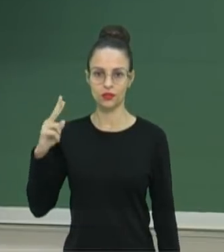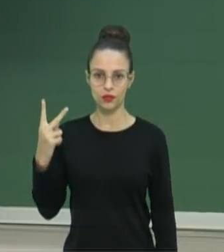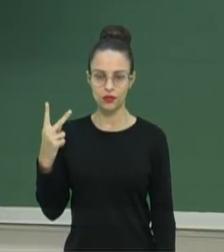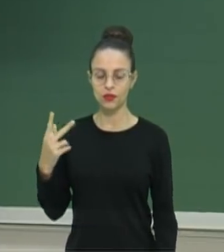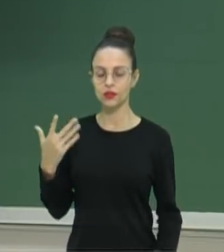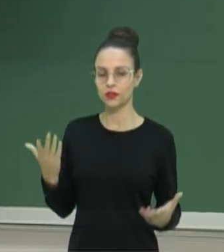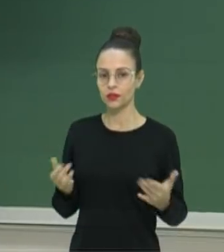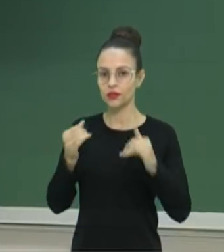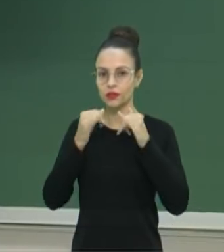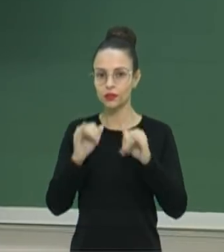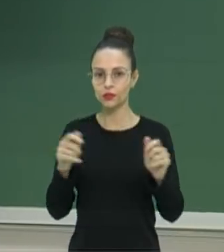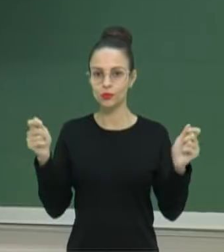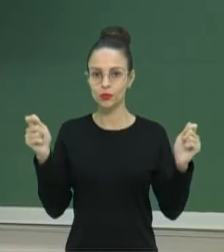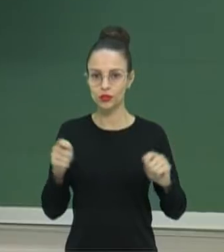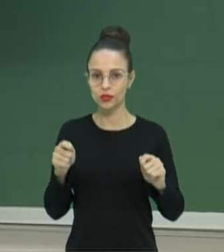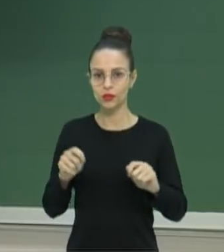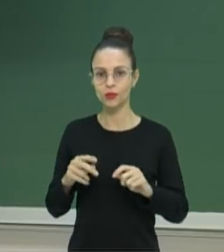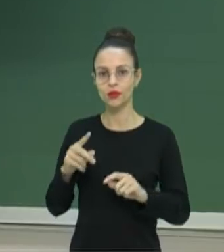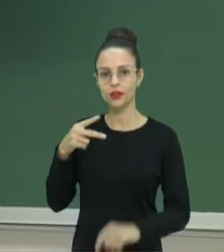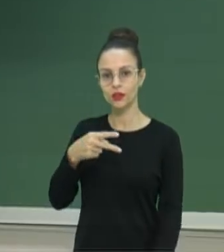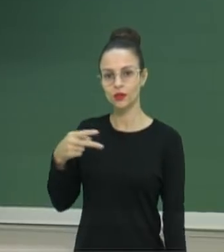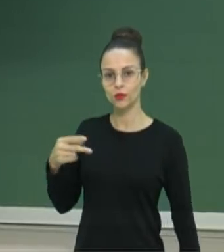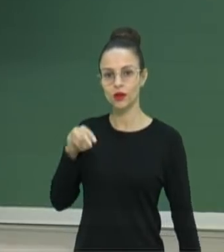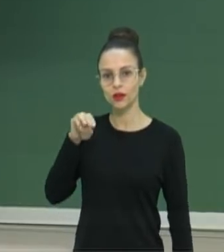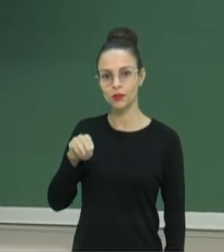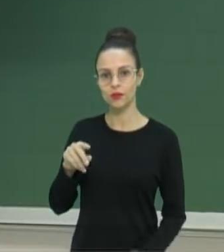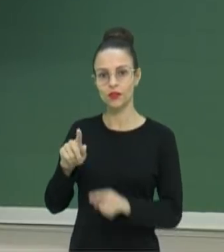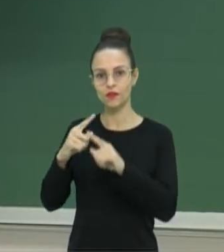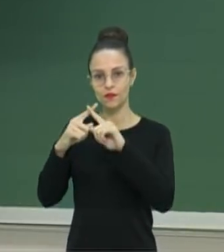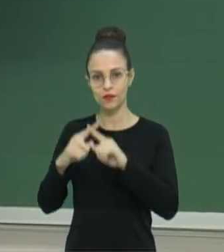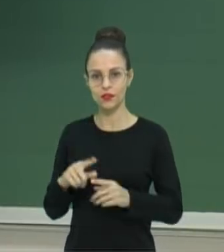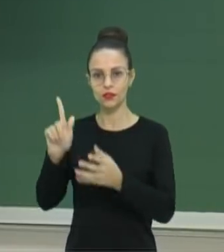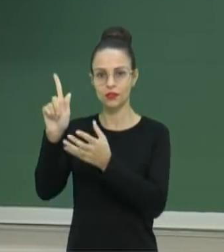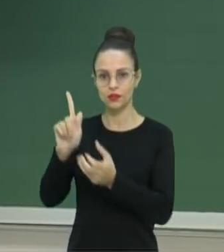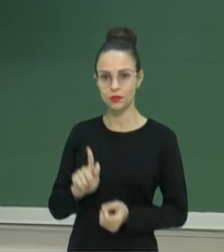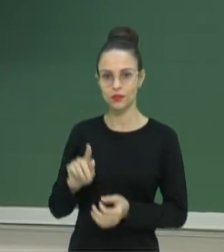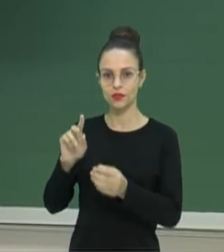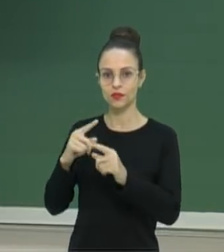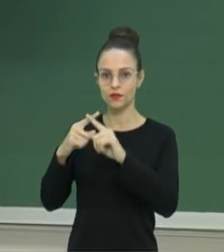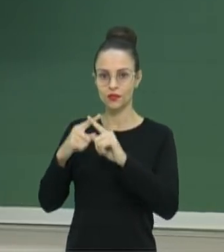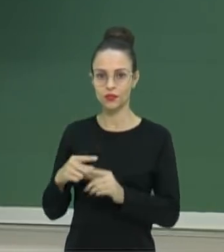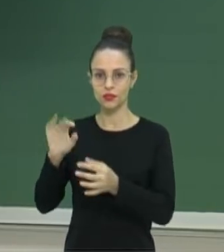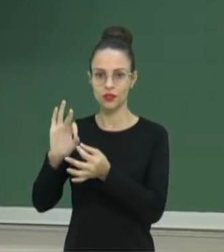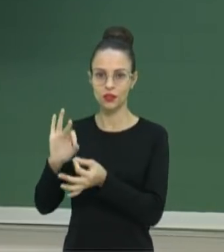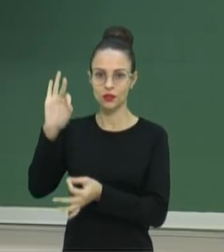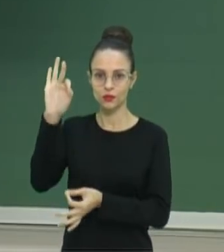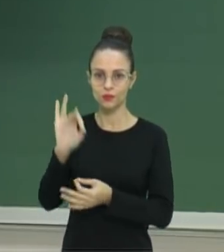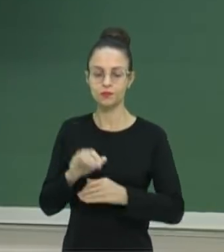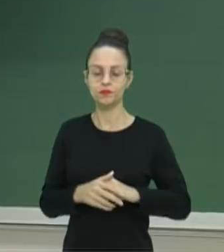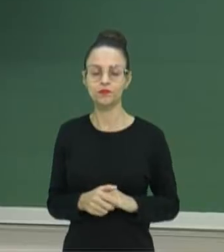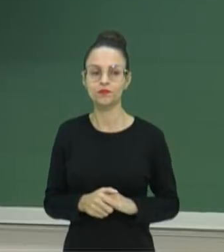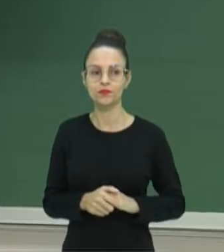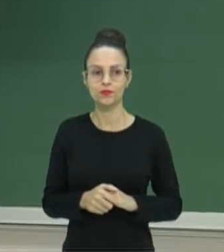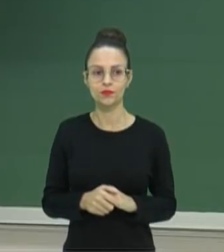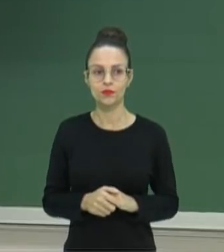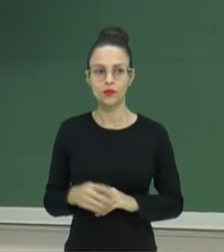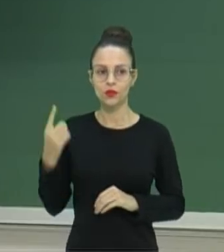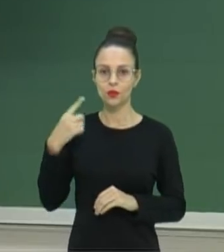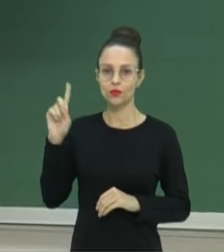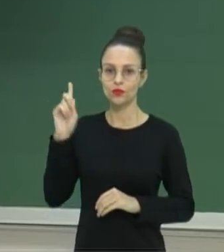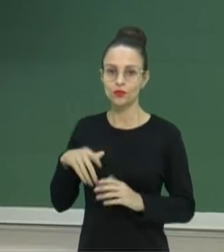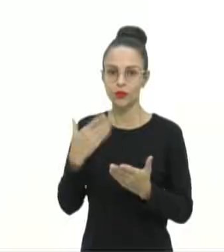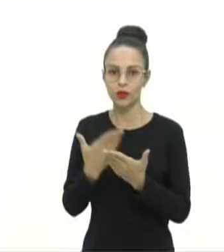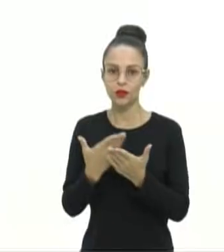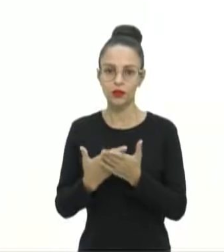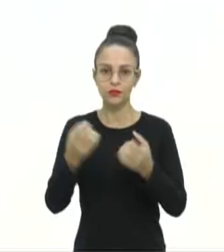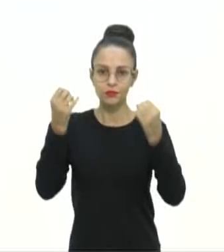seja, energia potencial é igual a massa vezes a gravidade vezes a altura do sistema, ok? Beleza, e nós falamos na última aula, né,